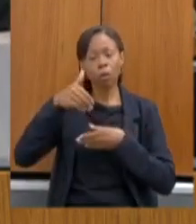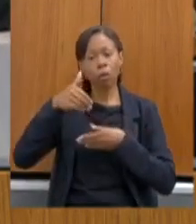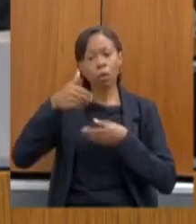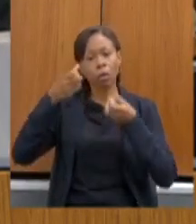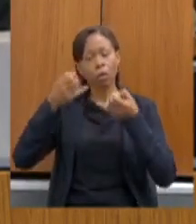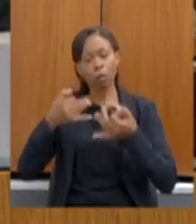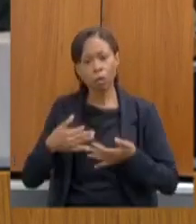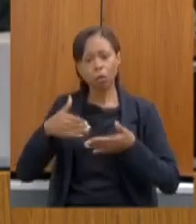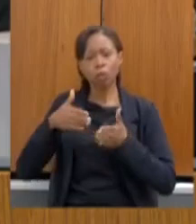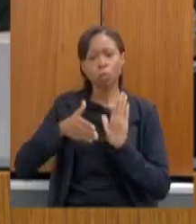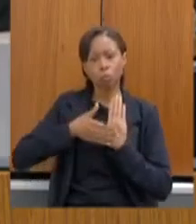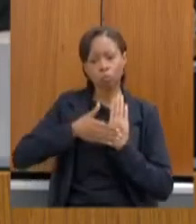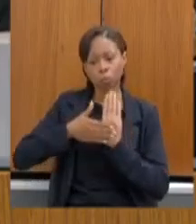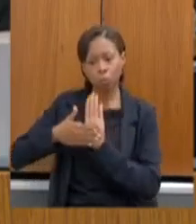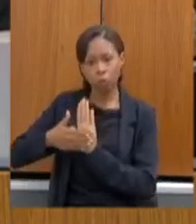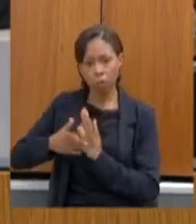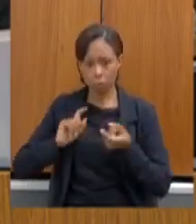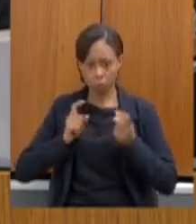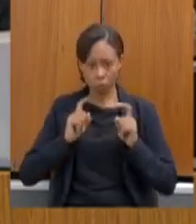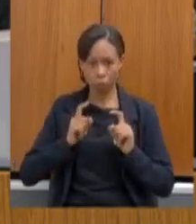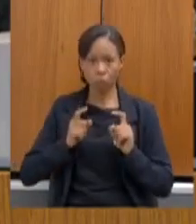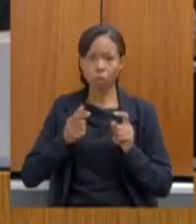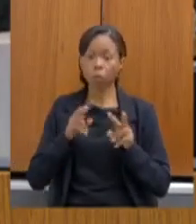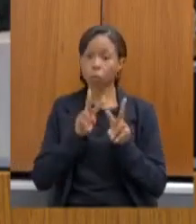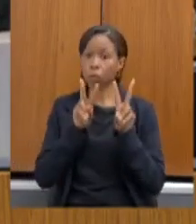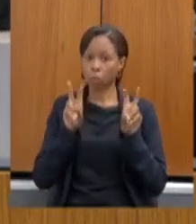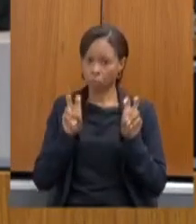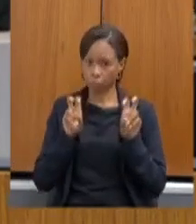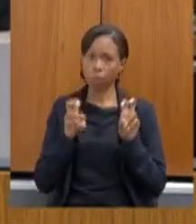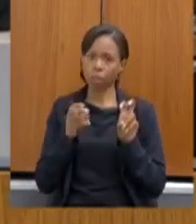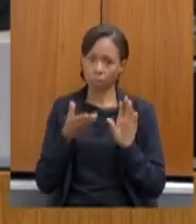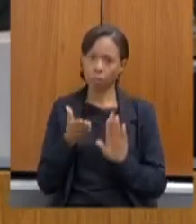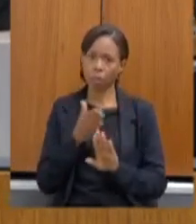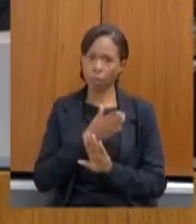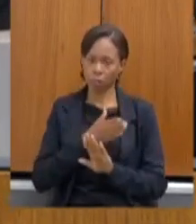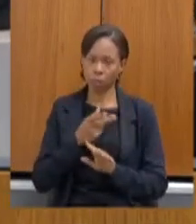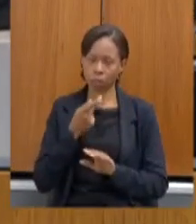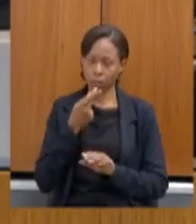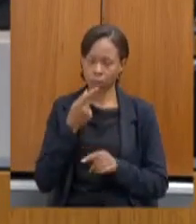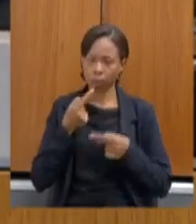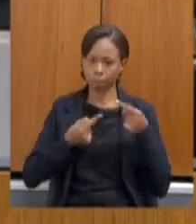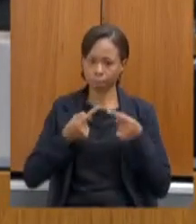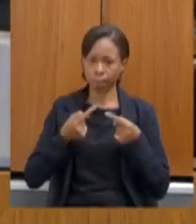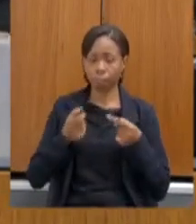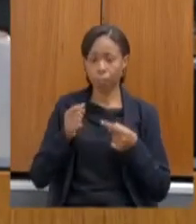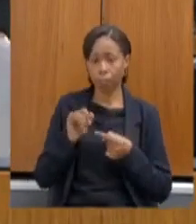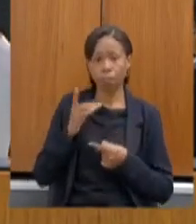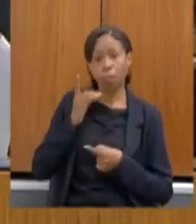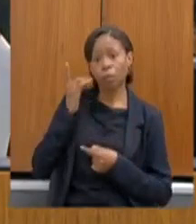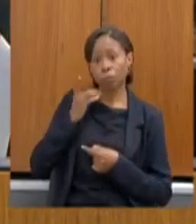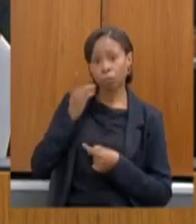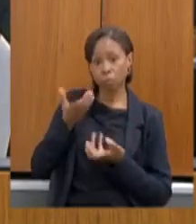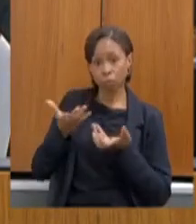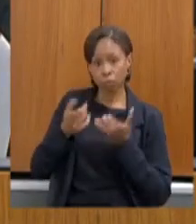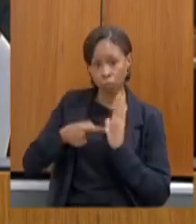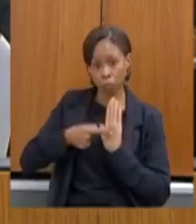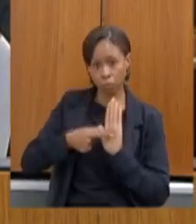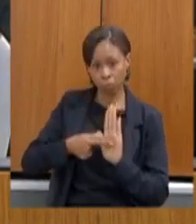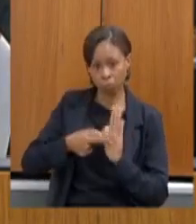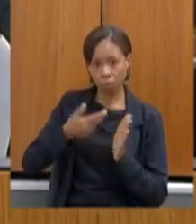no decorrer da reunião recorrência do tema debatido parlamentares que ainda desejam apresentar